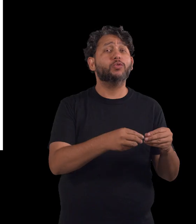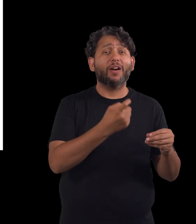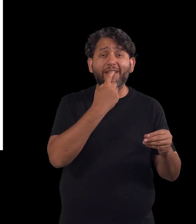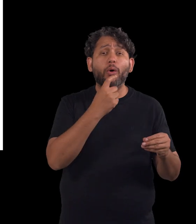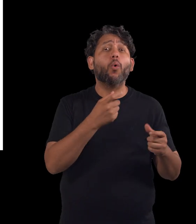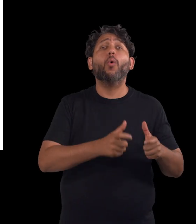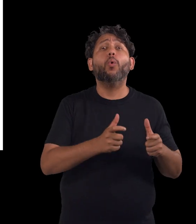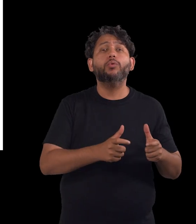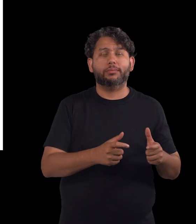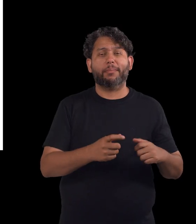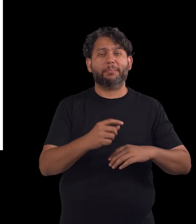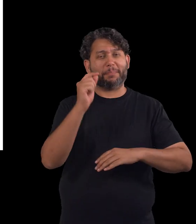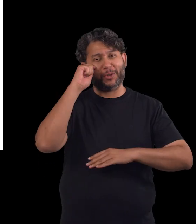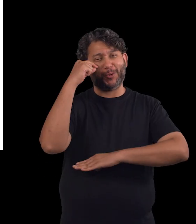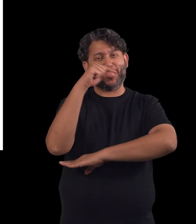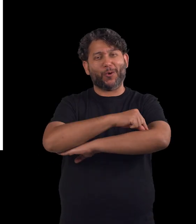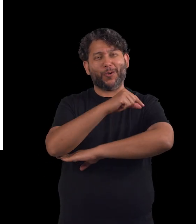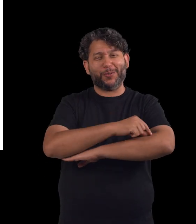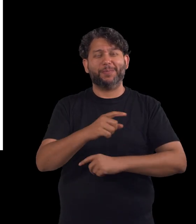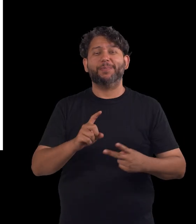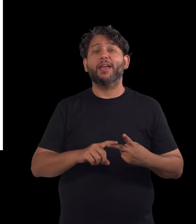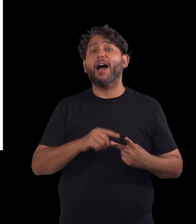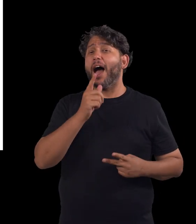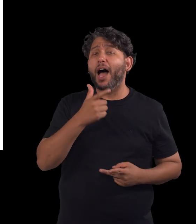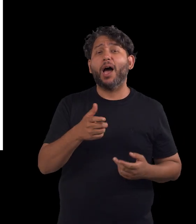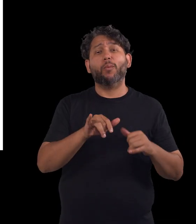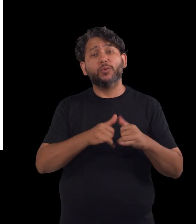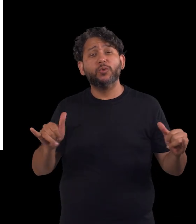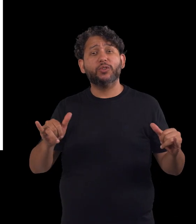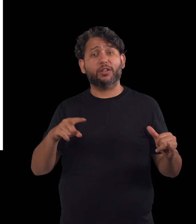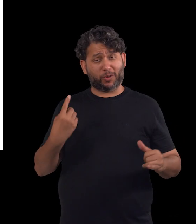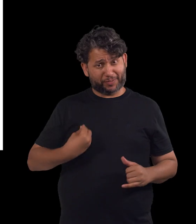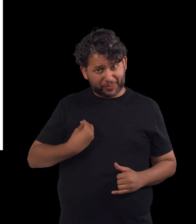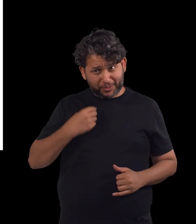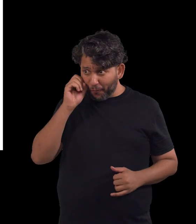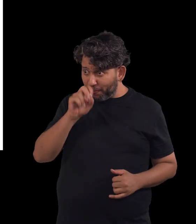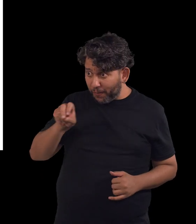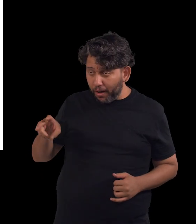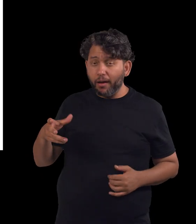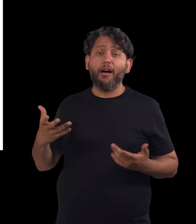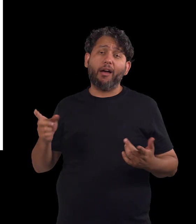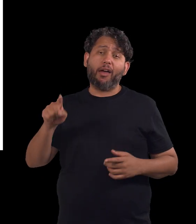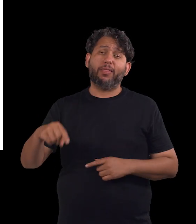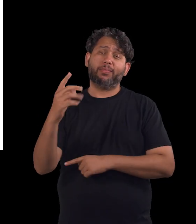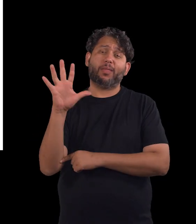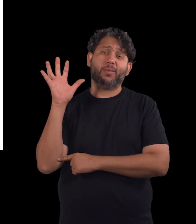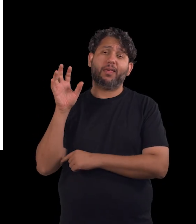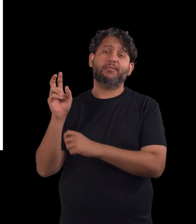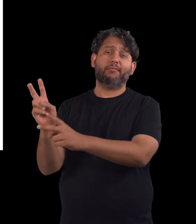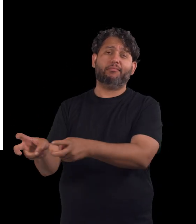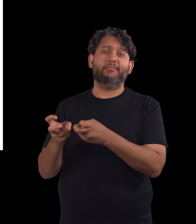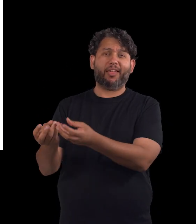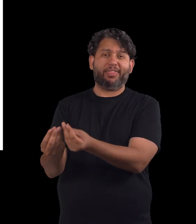petróleo. E até a água e a energia elétrica, tão presentes em nosso dia a dia, também são recursos